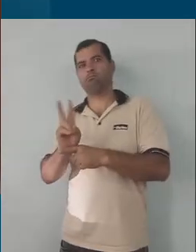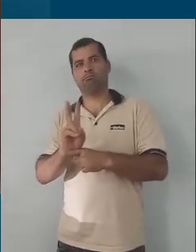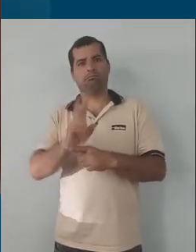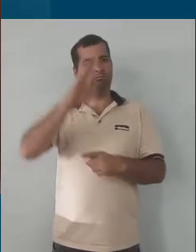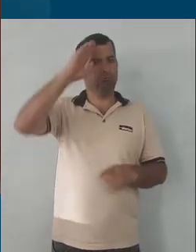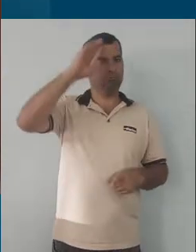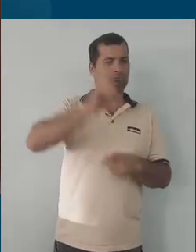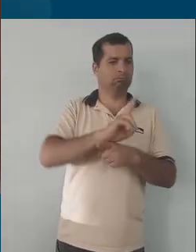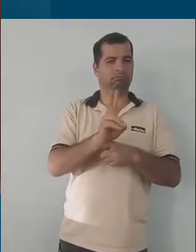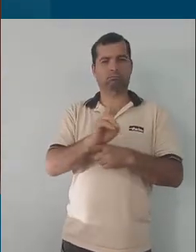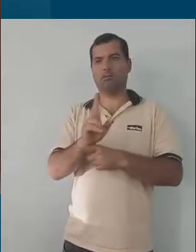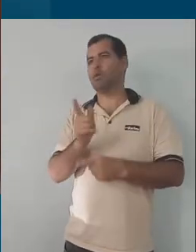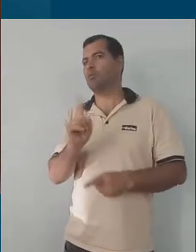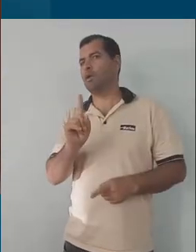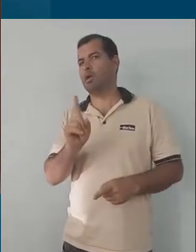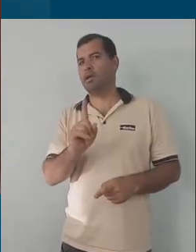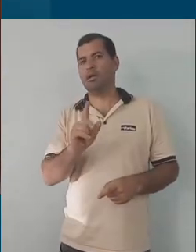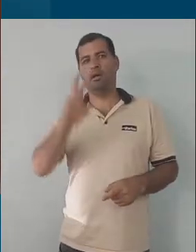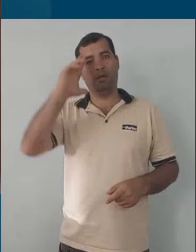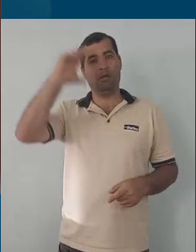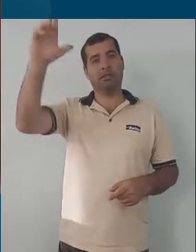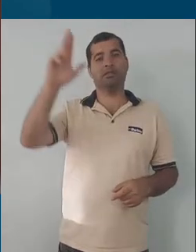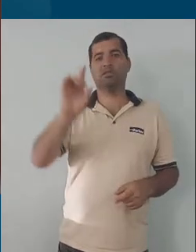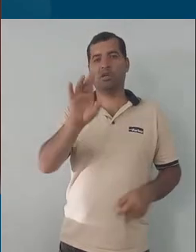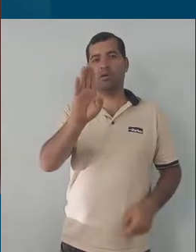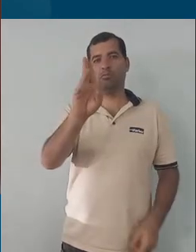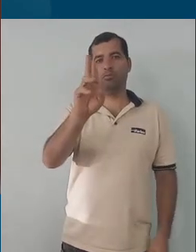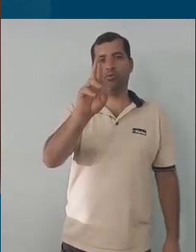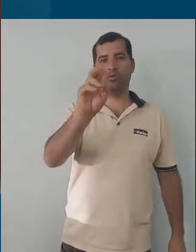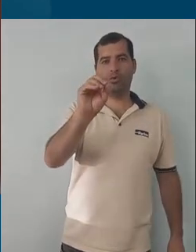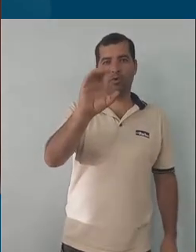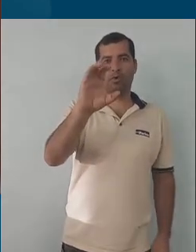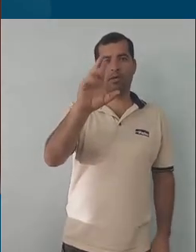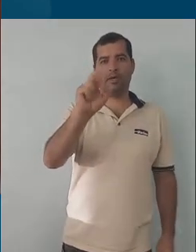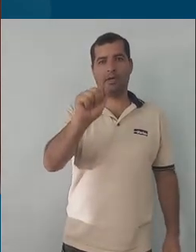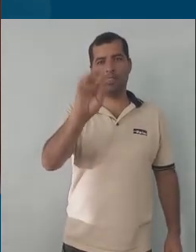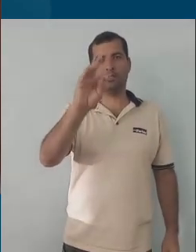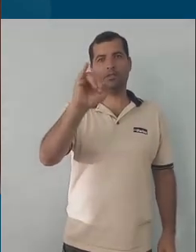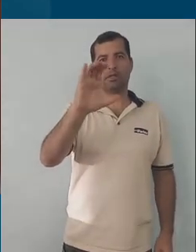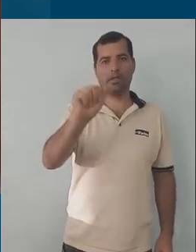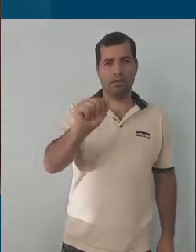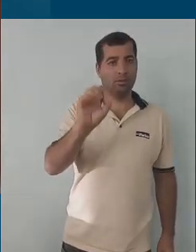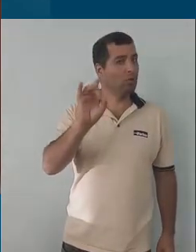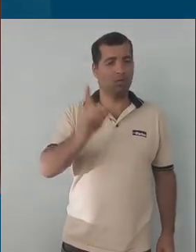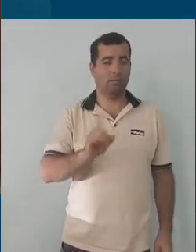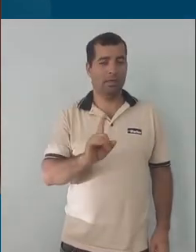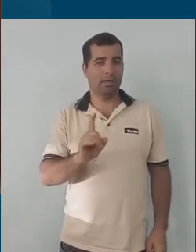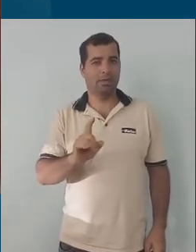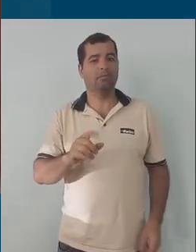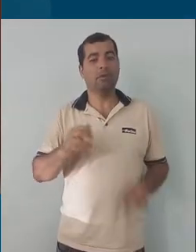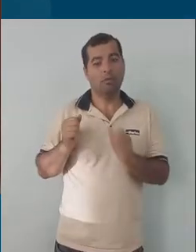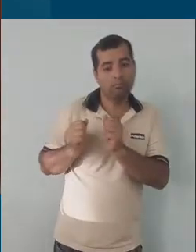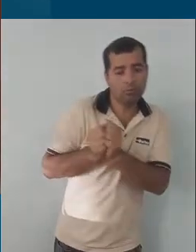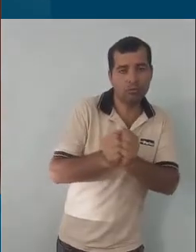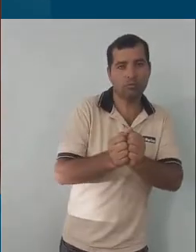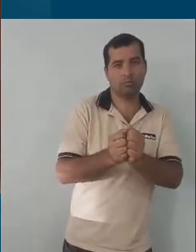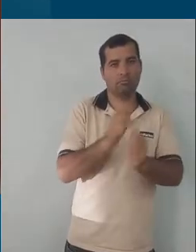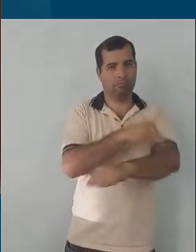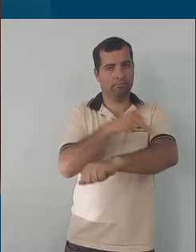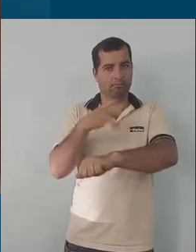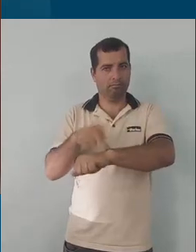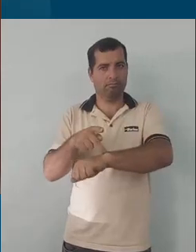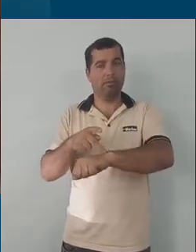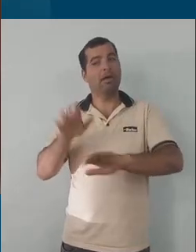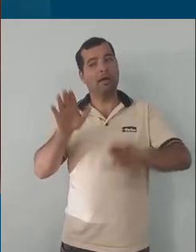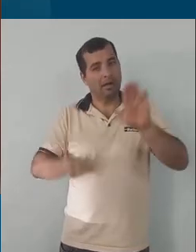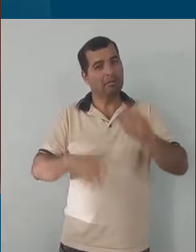burocrática, tem que ser alguém que acompanhe o pedagógico, né? E desse ponto de vista, precisa às vezes pegar na mão do